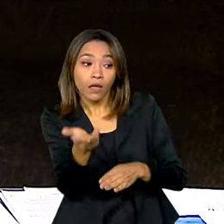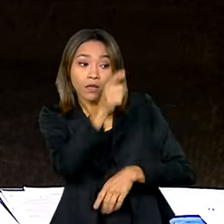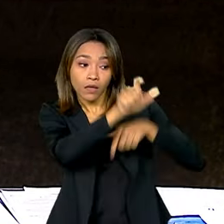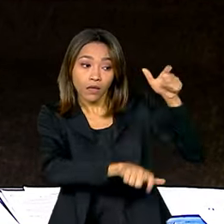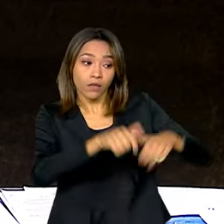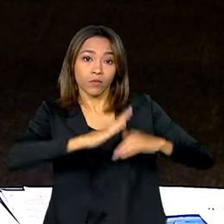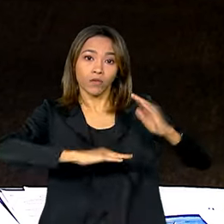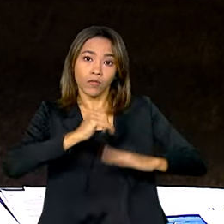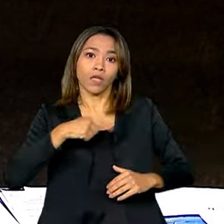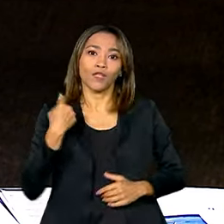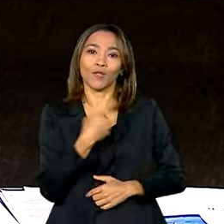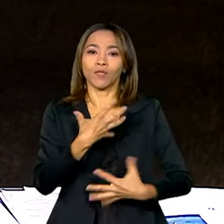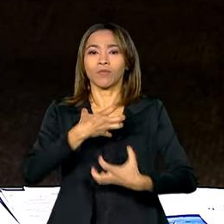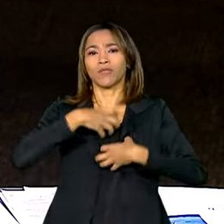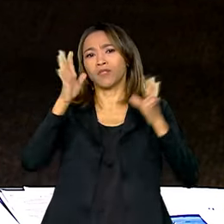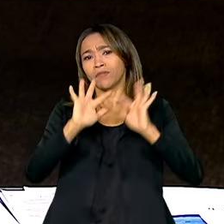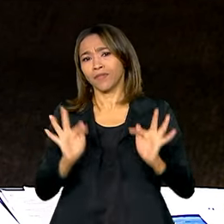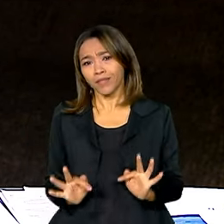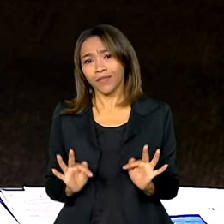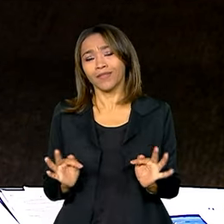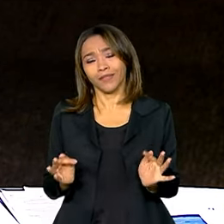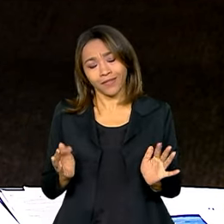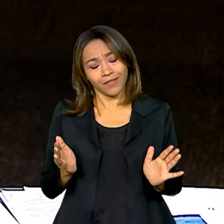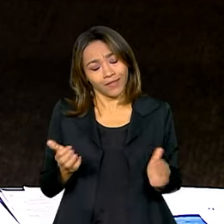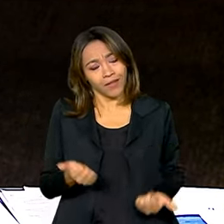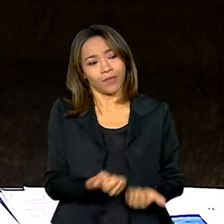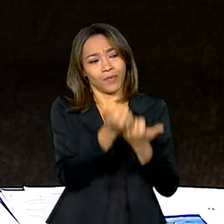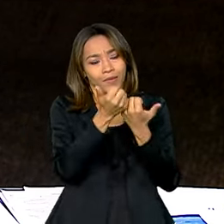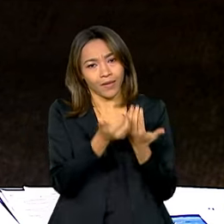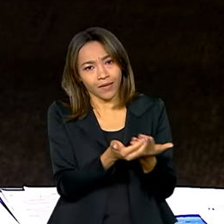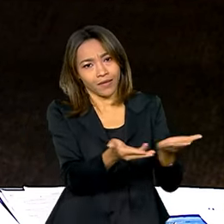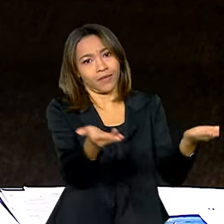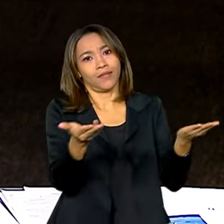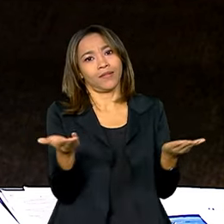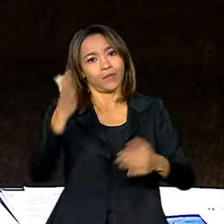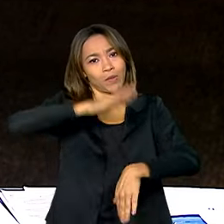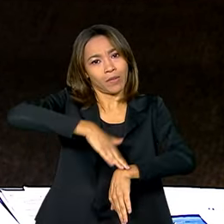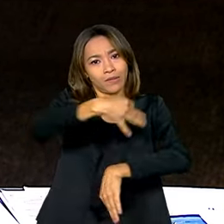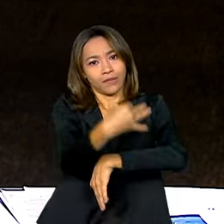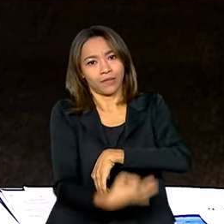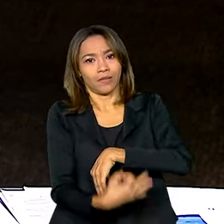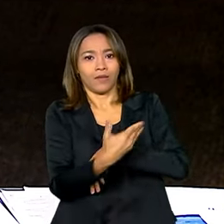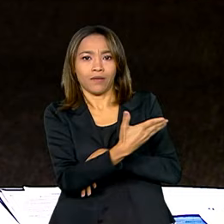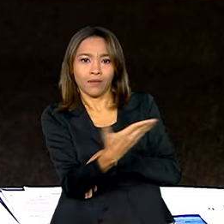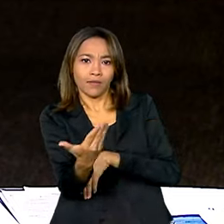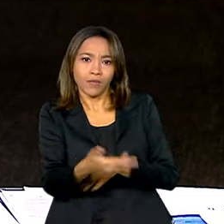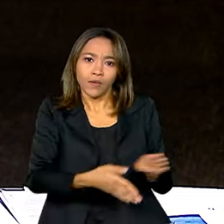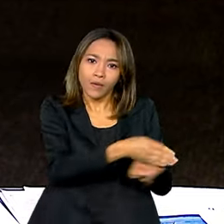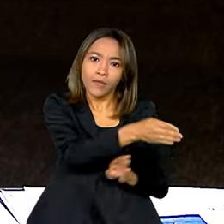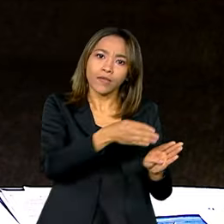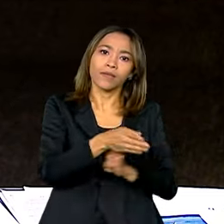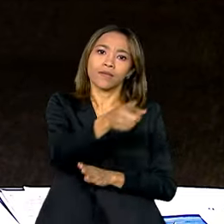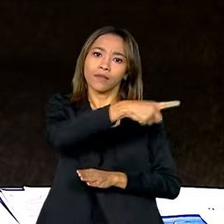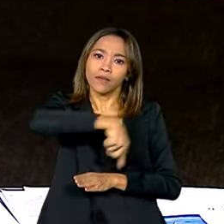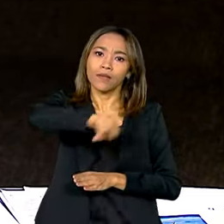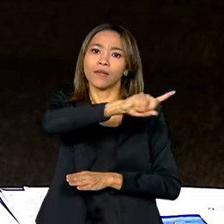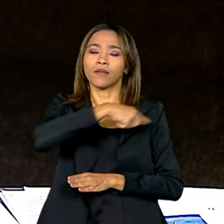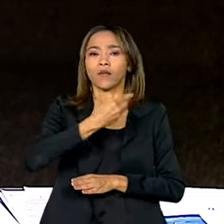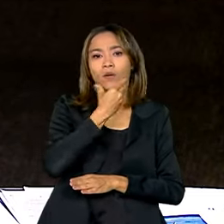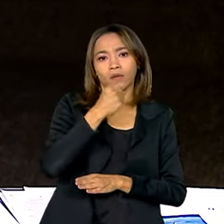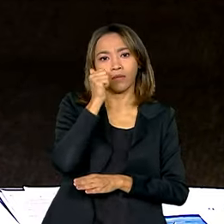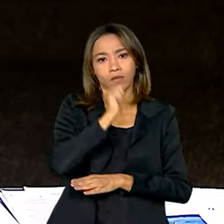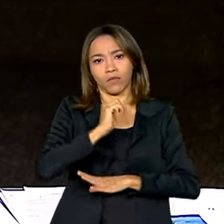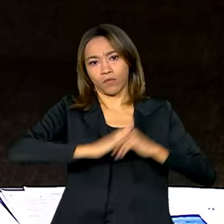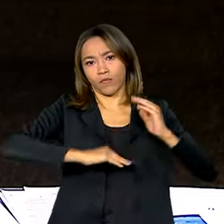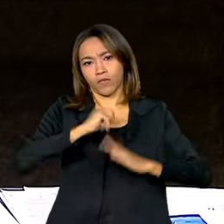por poder promover esse programa que chega em boa hora, tenho certeza absoluta, e auxilia os pescadores e pescadoras de toda a região